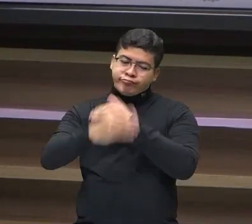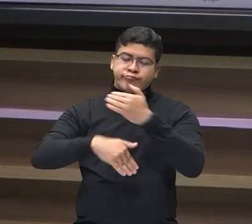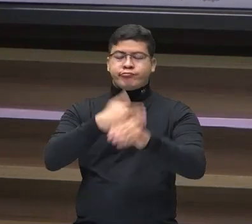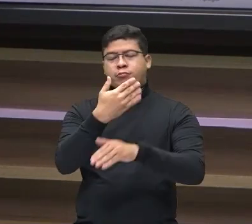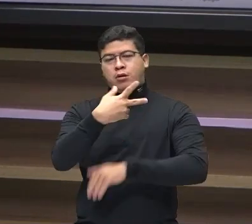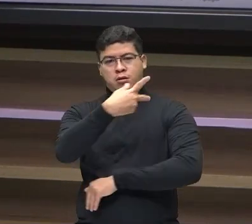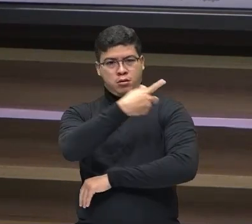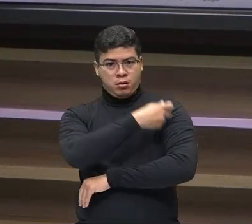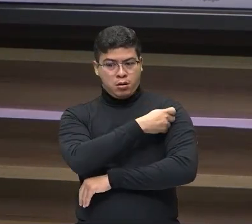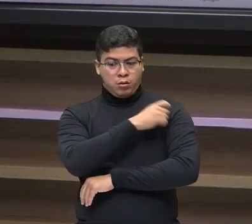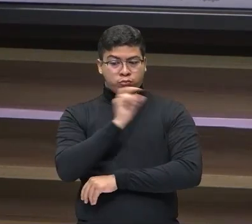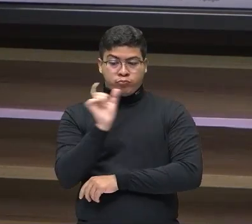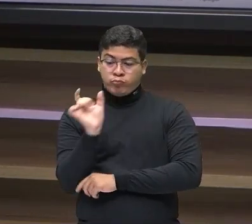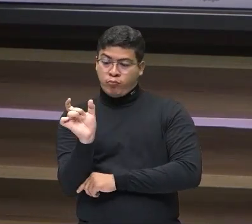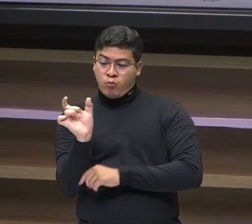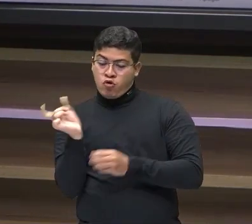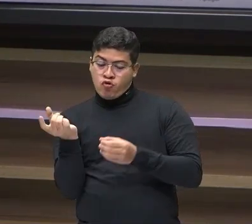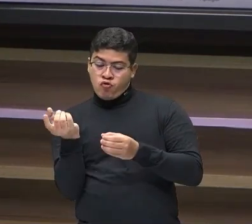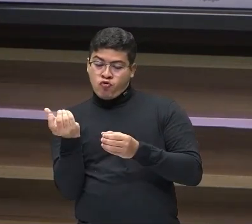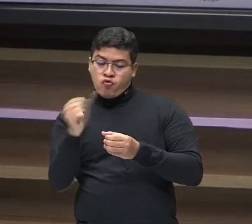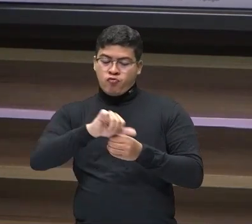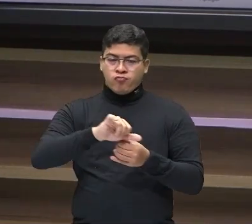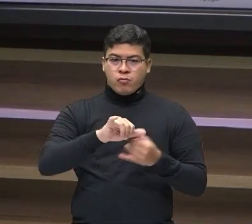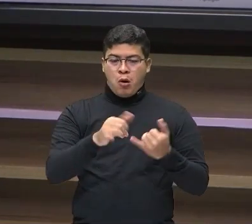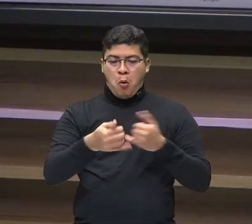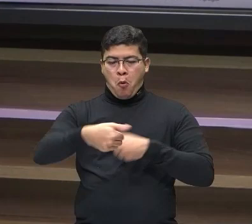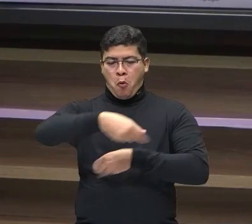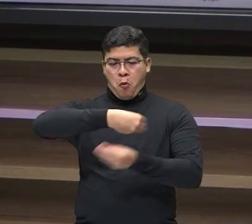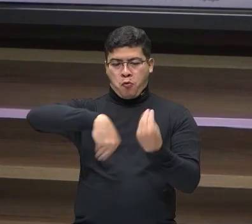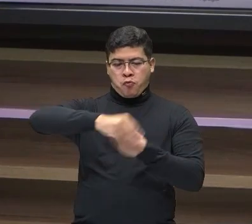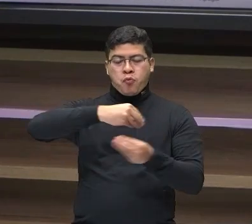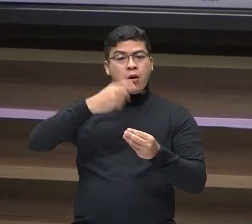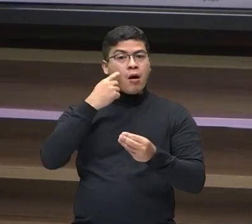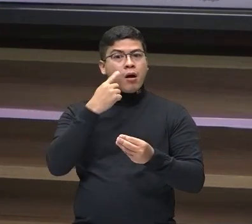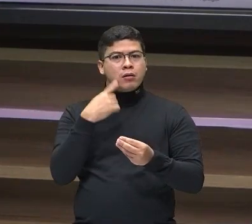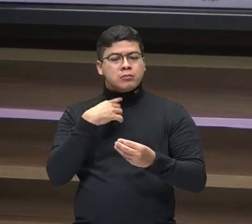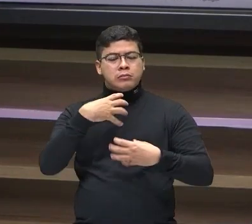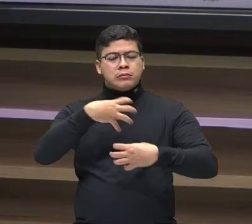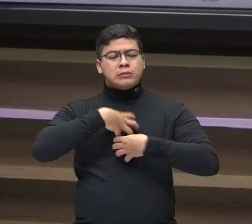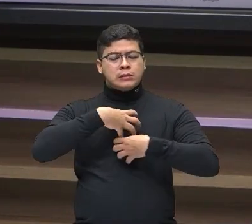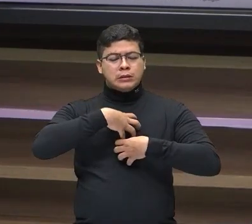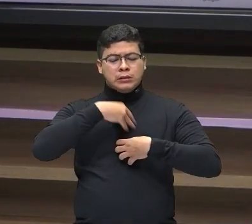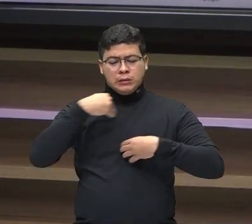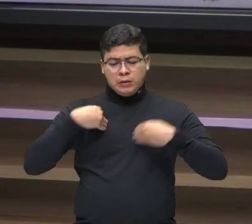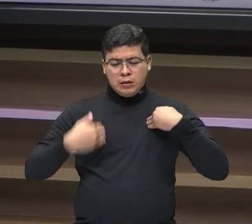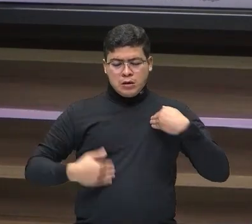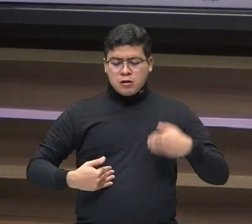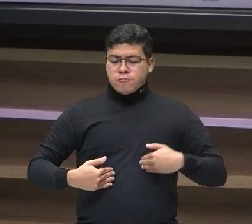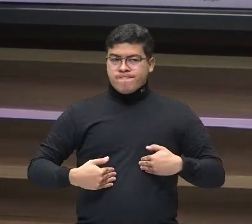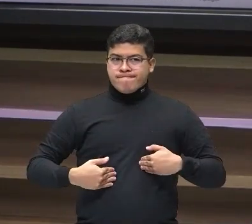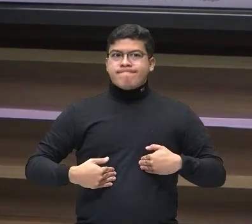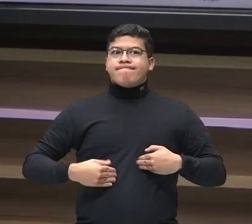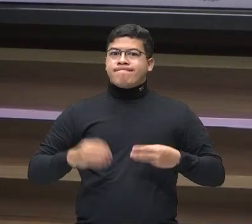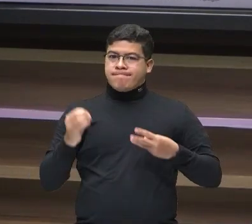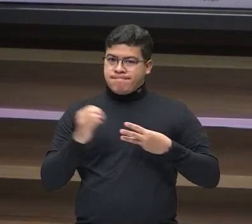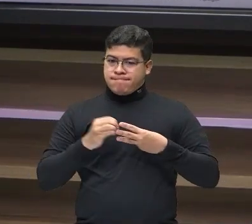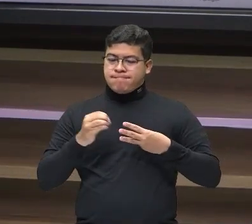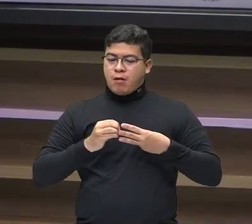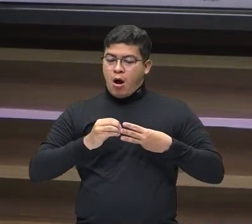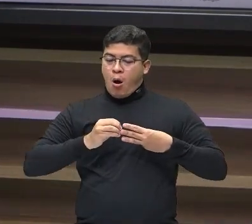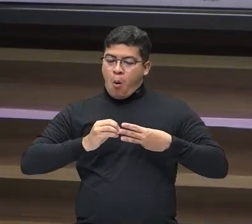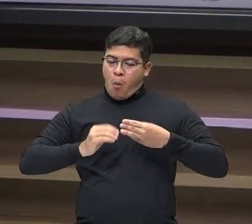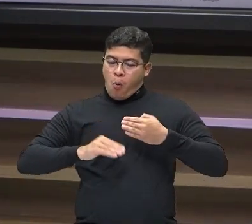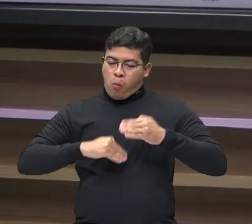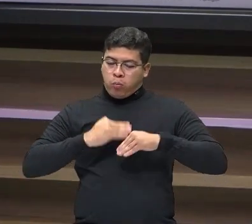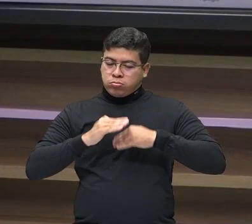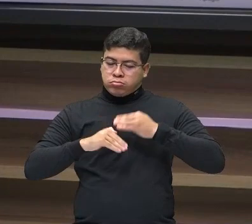que acontece? O meu organismo ele vai reconhecer aquele vírus e vai criar um anticorpo específico. Né? Por que